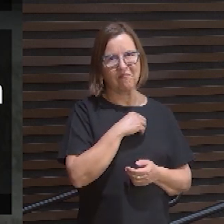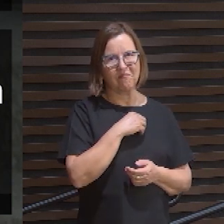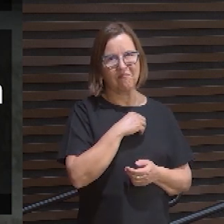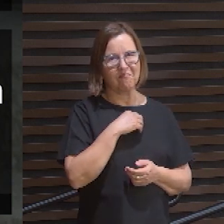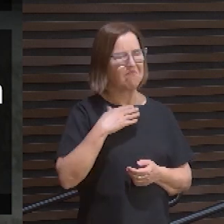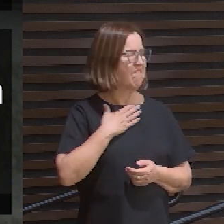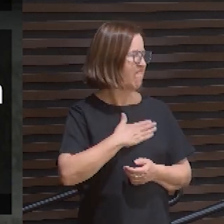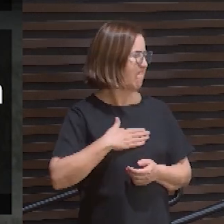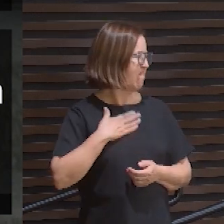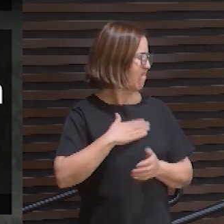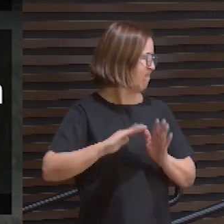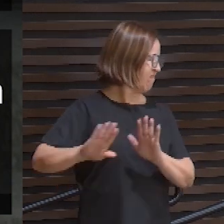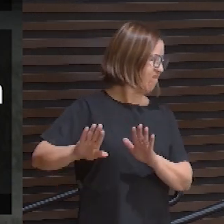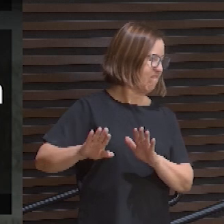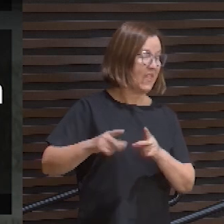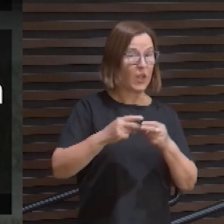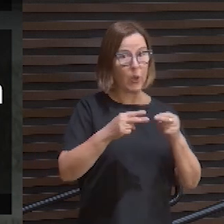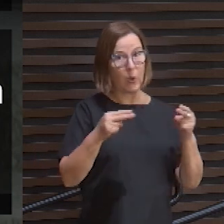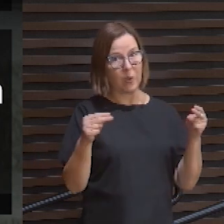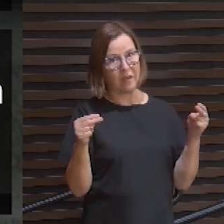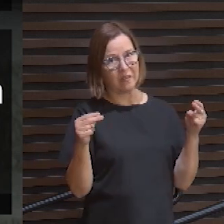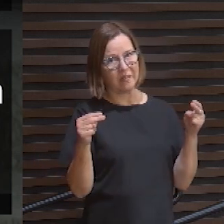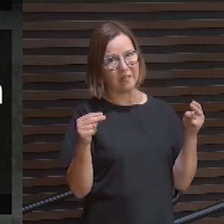coisas que